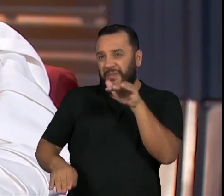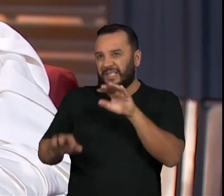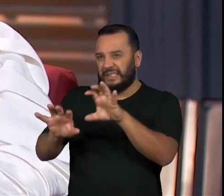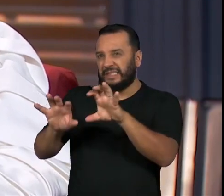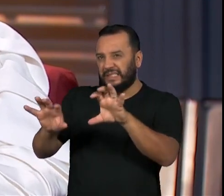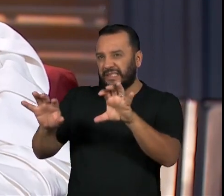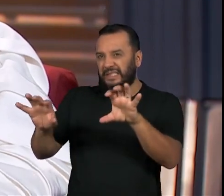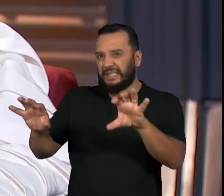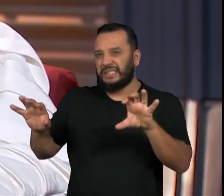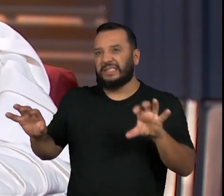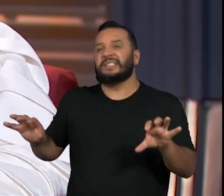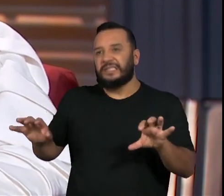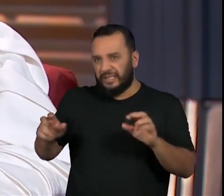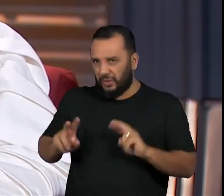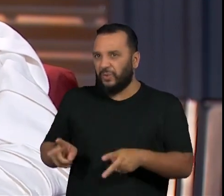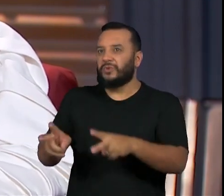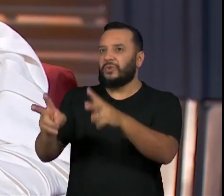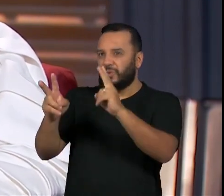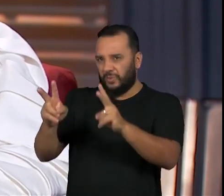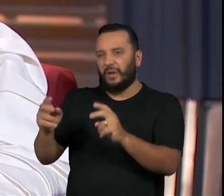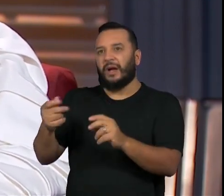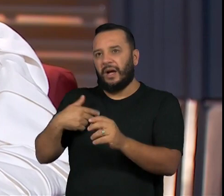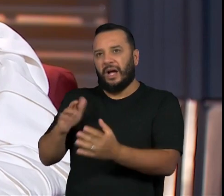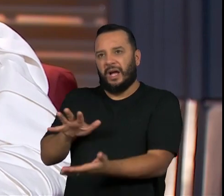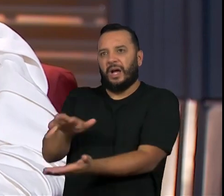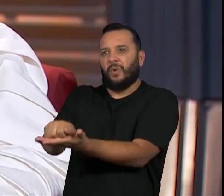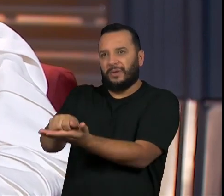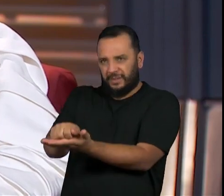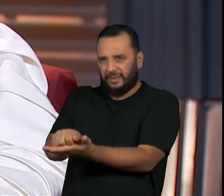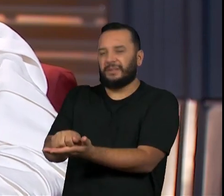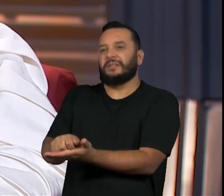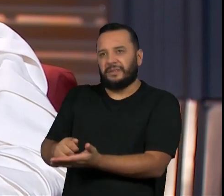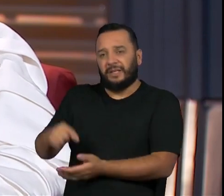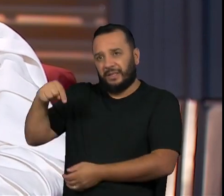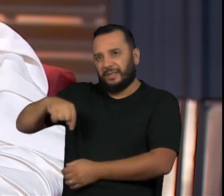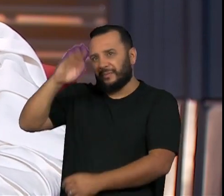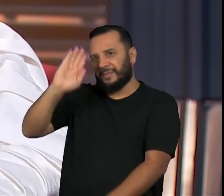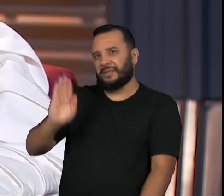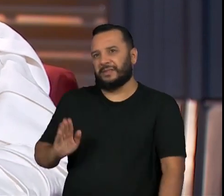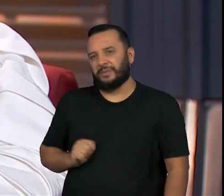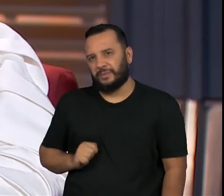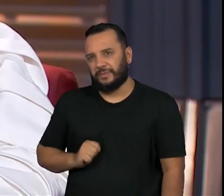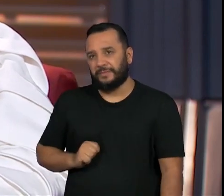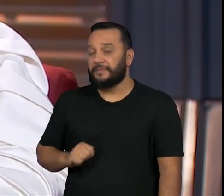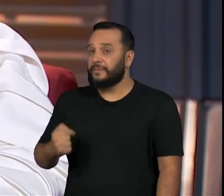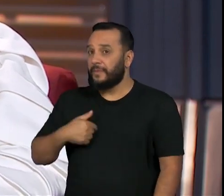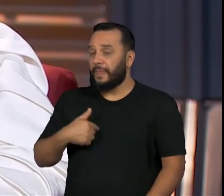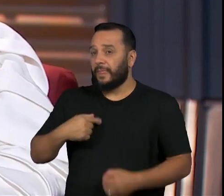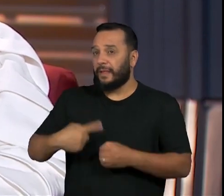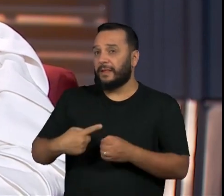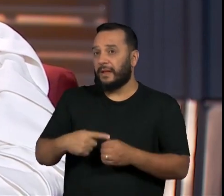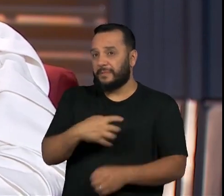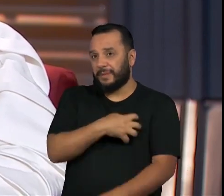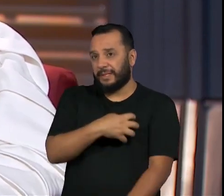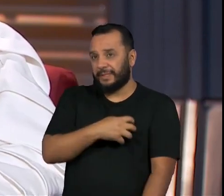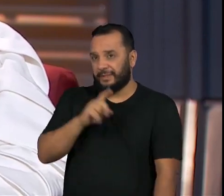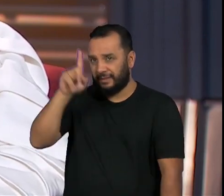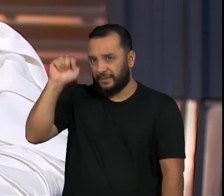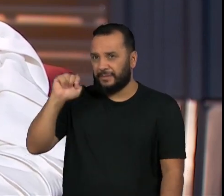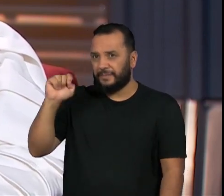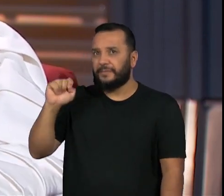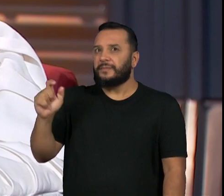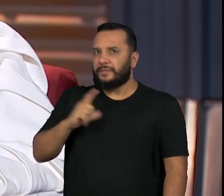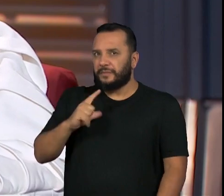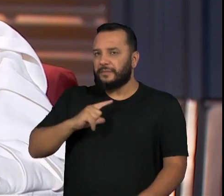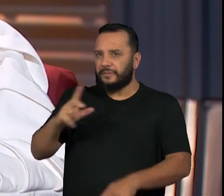manter assim. De manutenção, de perspectiva de colonialidade ainda presente nesse país. Eu venho de uma cidade, Salvador, Bahia, onde está